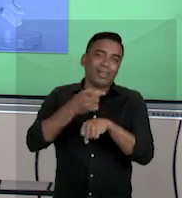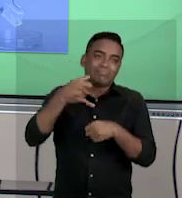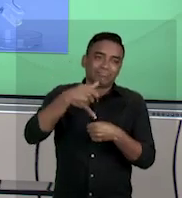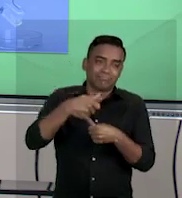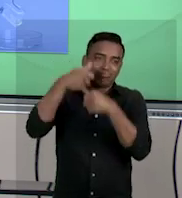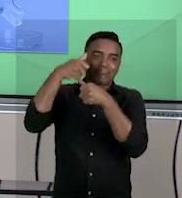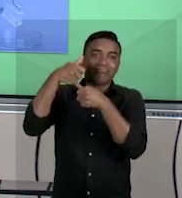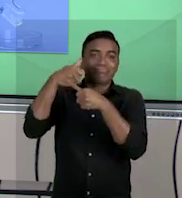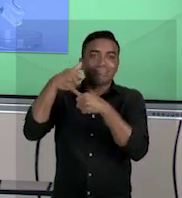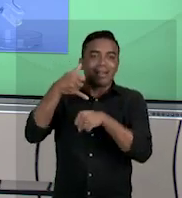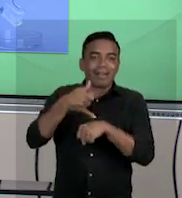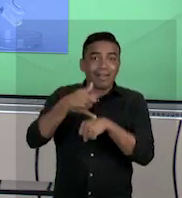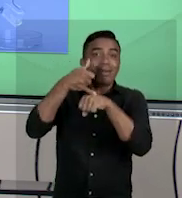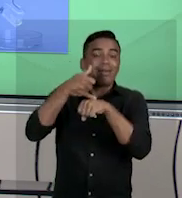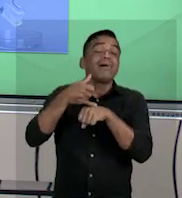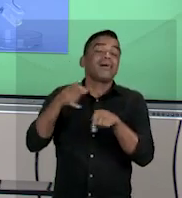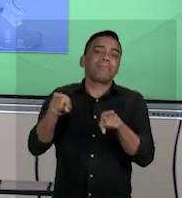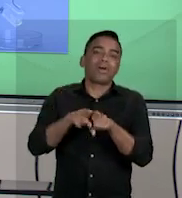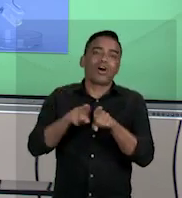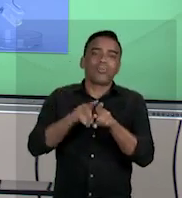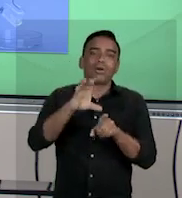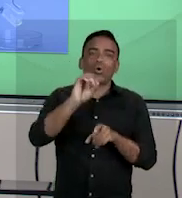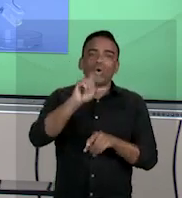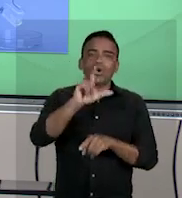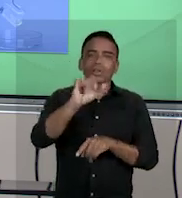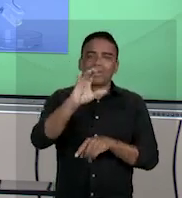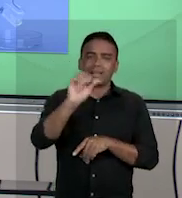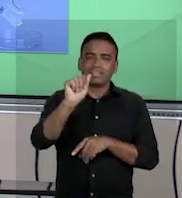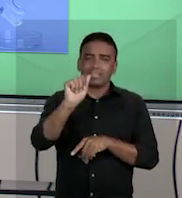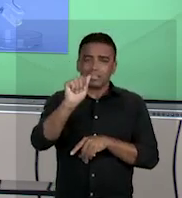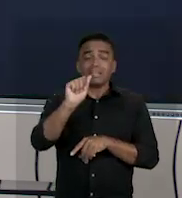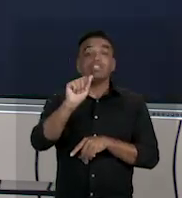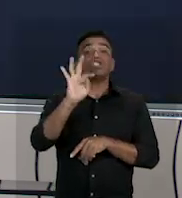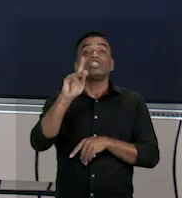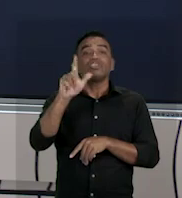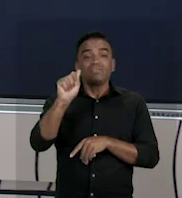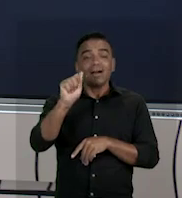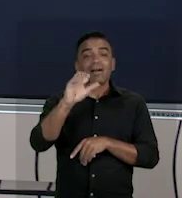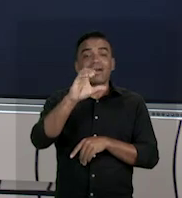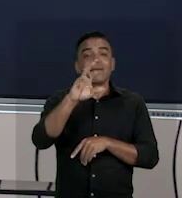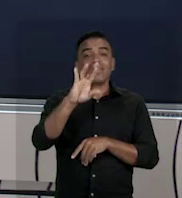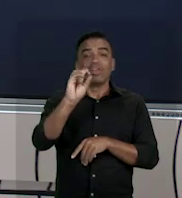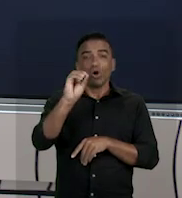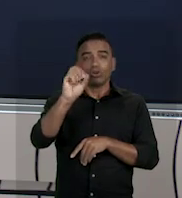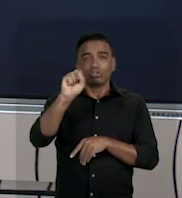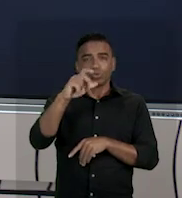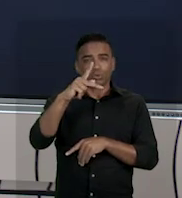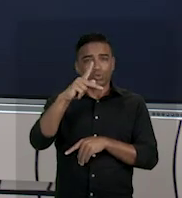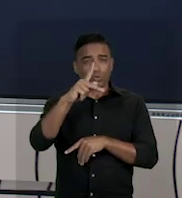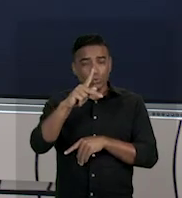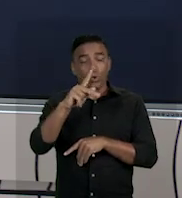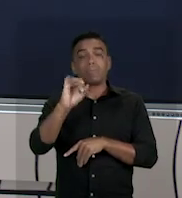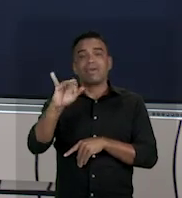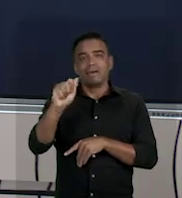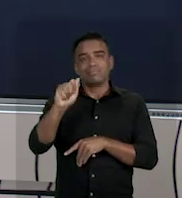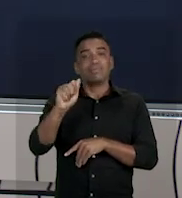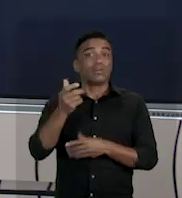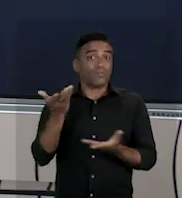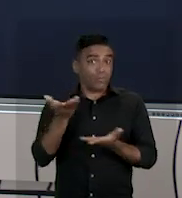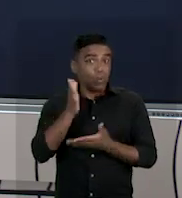justamente através da propriedade coligativa de crioscopia. Bom, então na aula de hoje nós